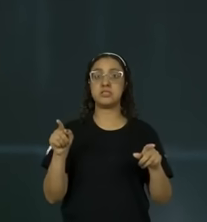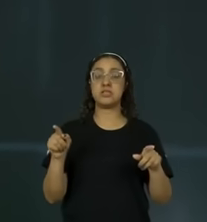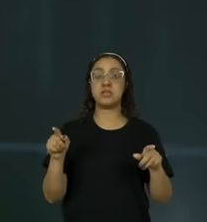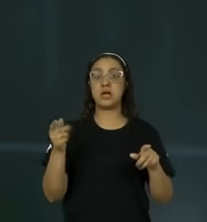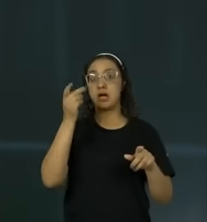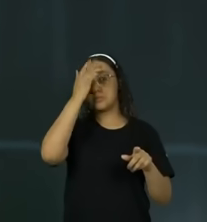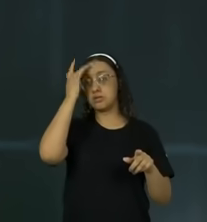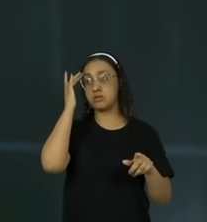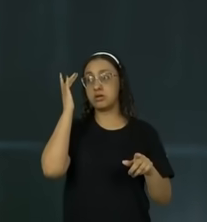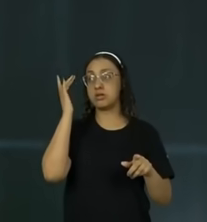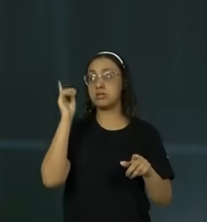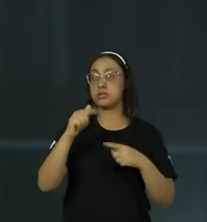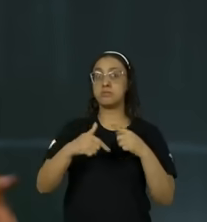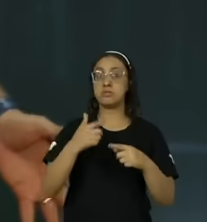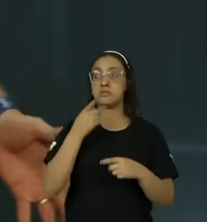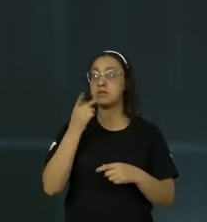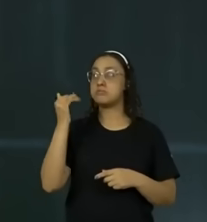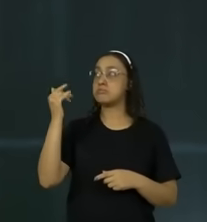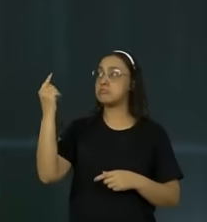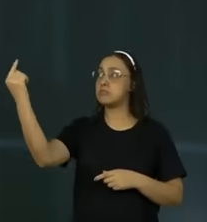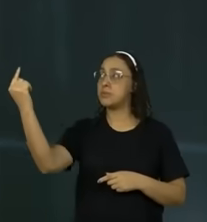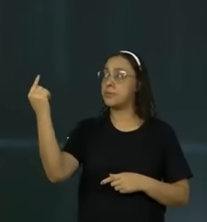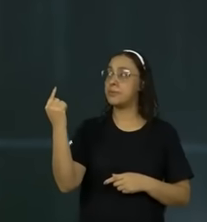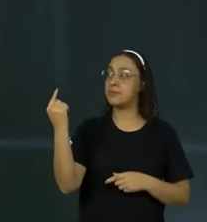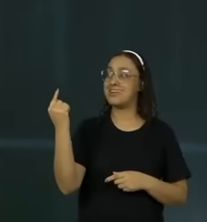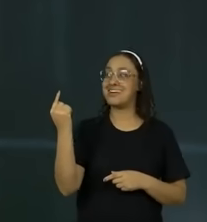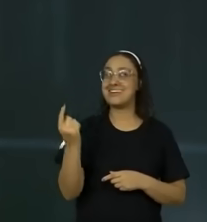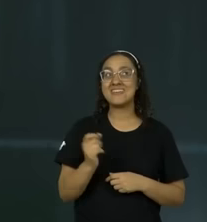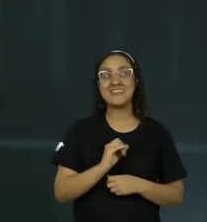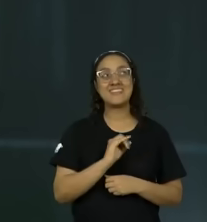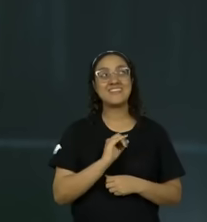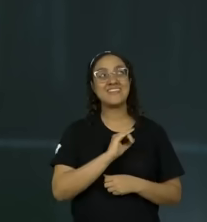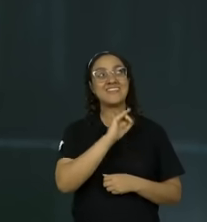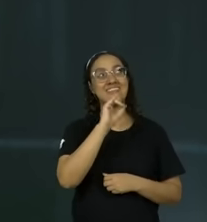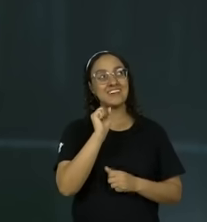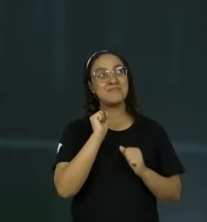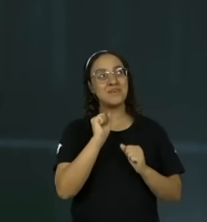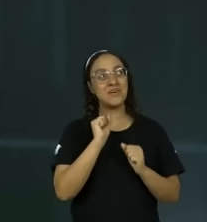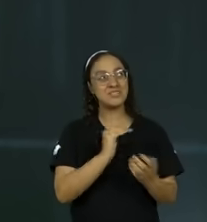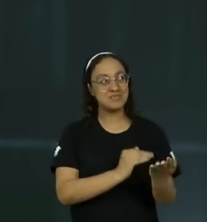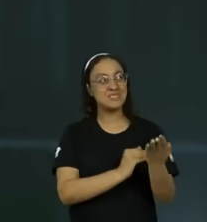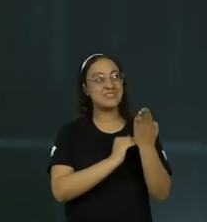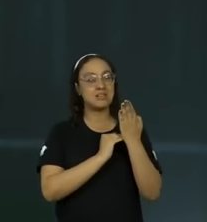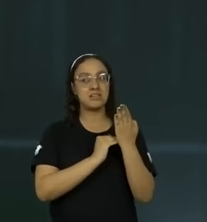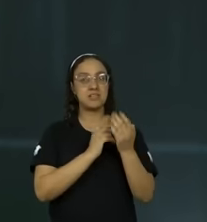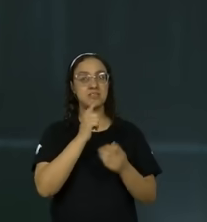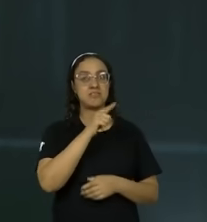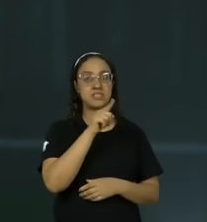e aí, você pode me ajudar? A primeira sensação que a gente tem é: miserável, agora você lembrou de